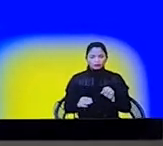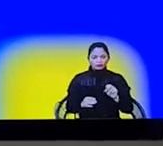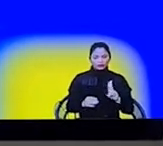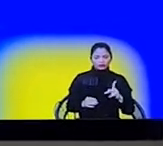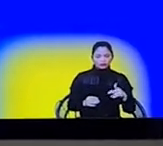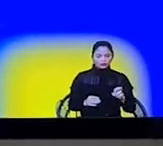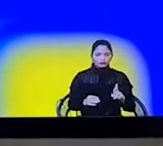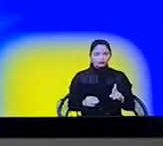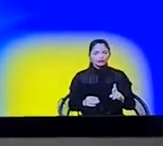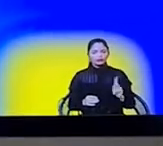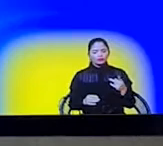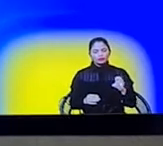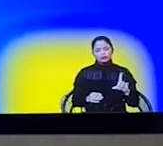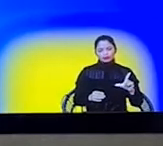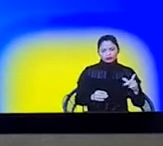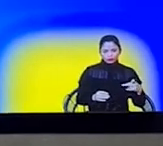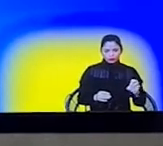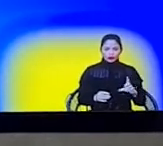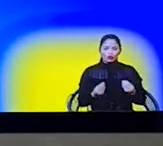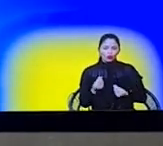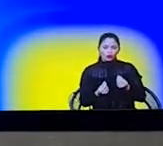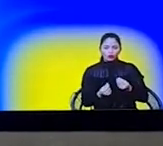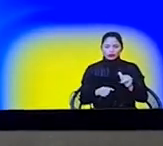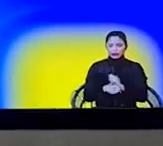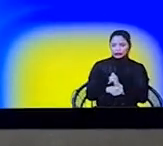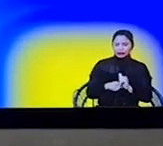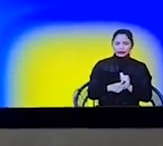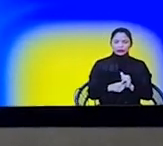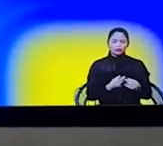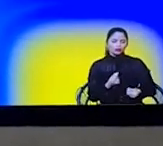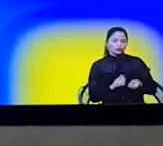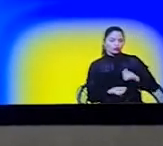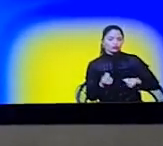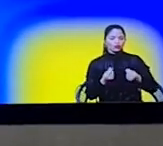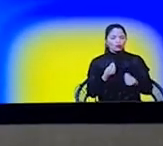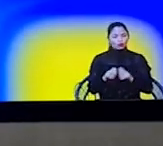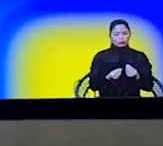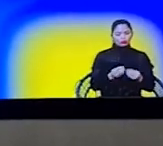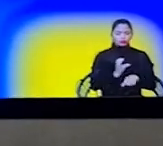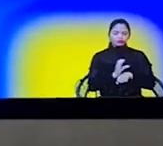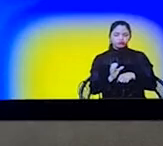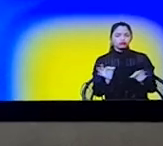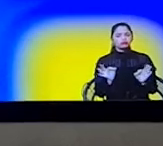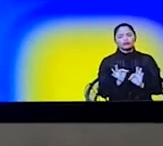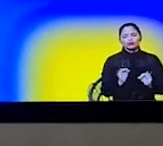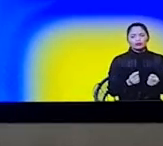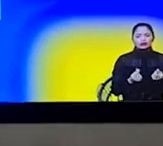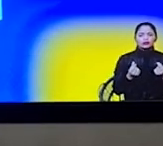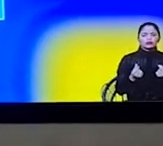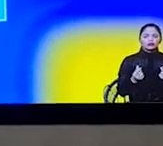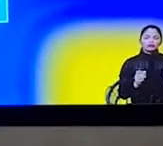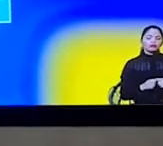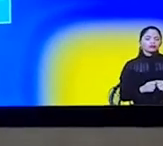que você vai entender a sua margem, né, de custo e sua estratégia comercial para repassar ou não algum valor? Então, para